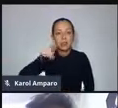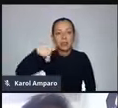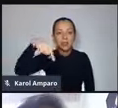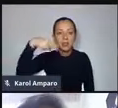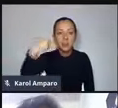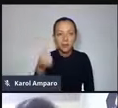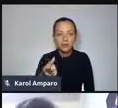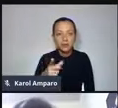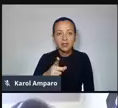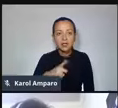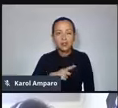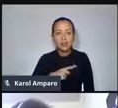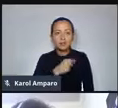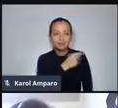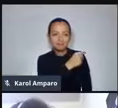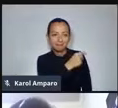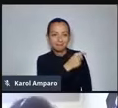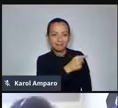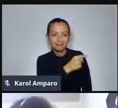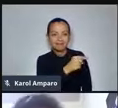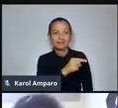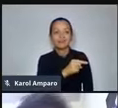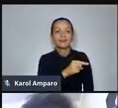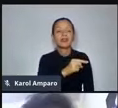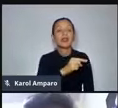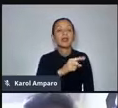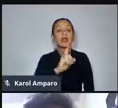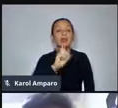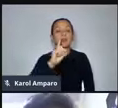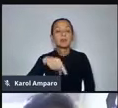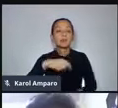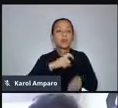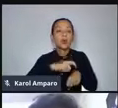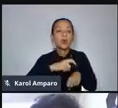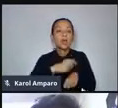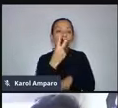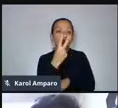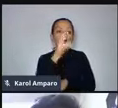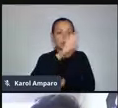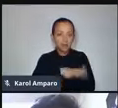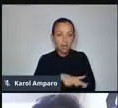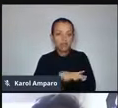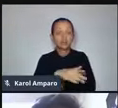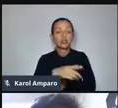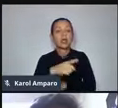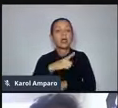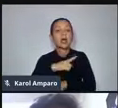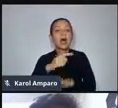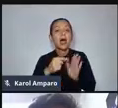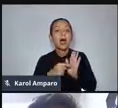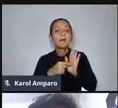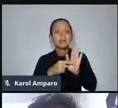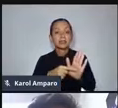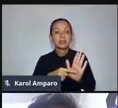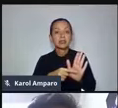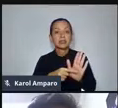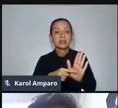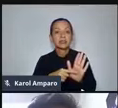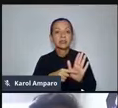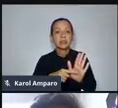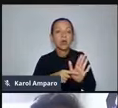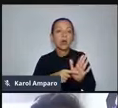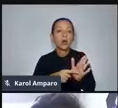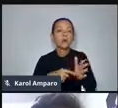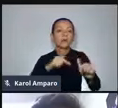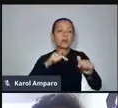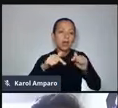aí no cartaz. Mais tarde, nós temos às 14 horas a apresentação de trabalhos de temas livres